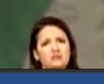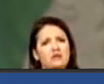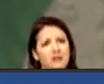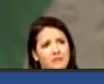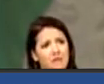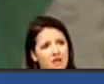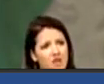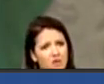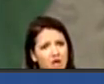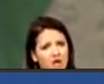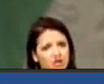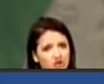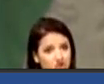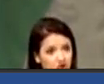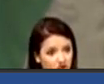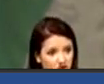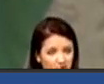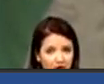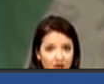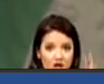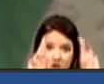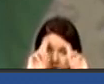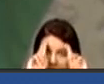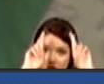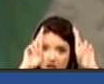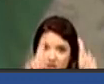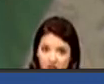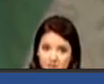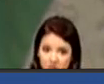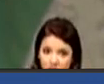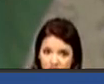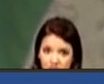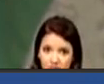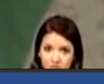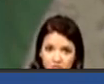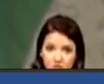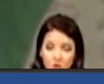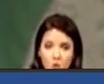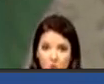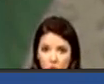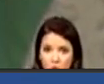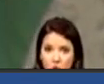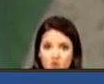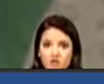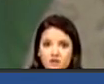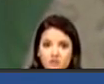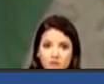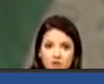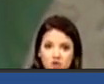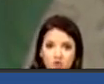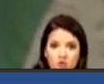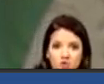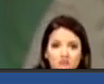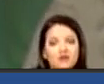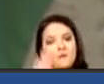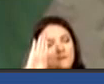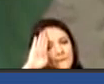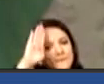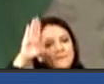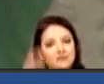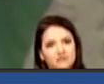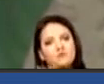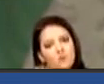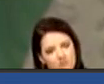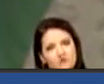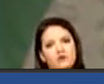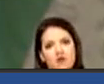diálogo respeitoso e institucional com os poderes é verdade especialmente com esta